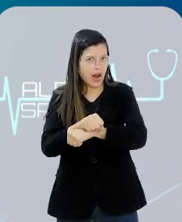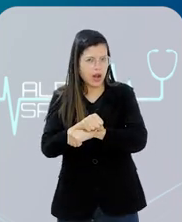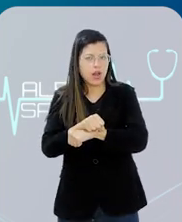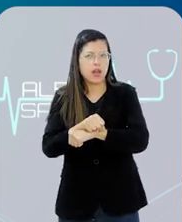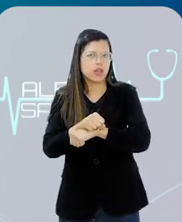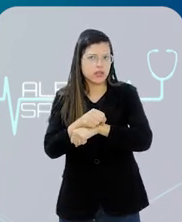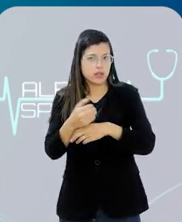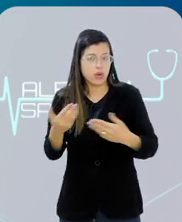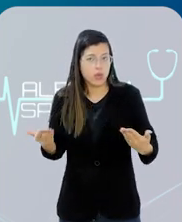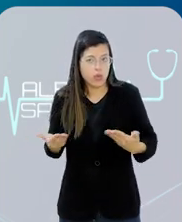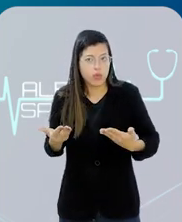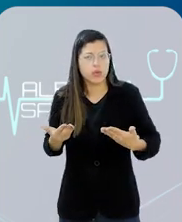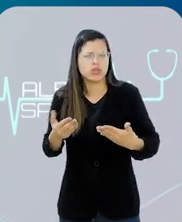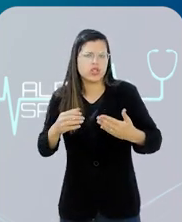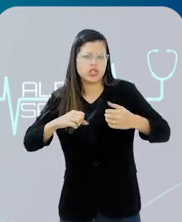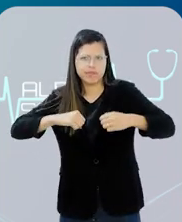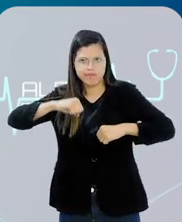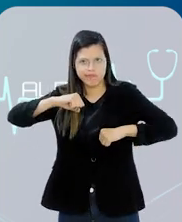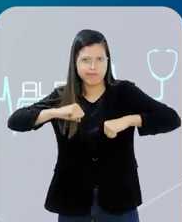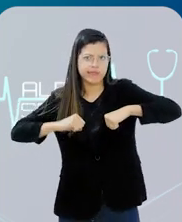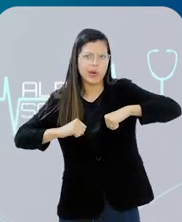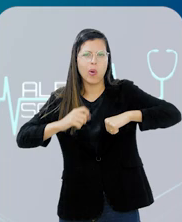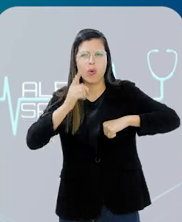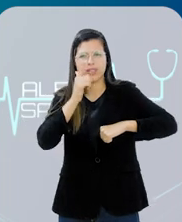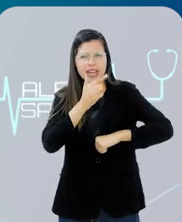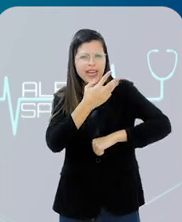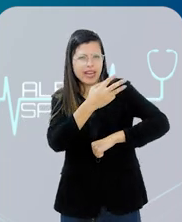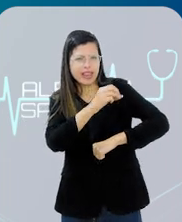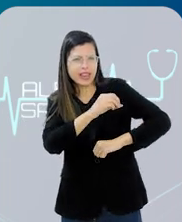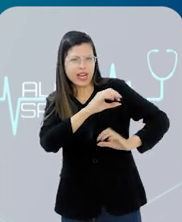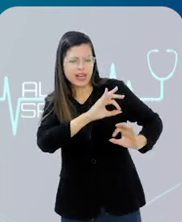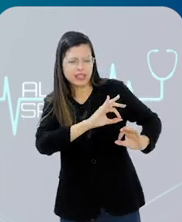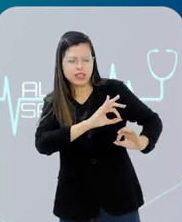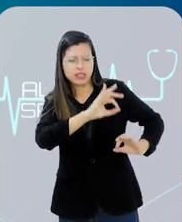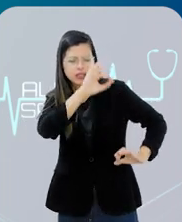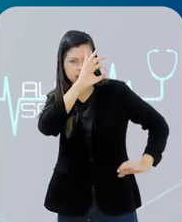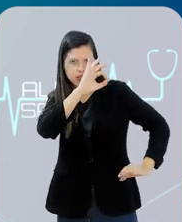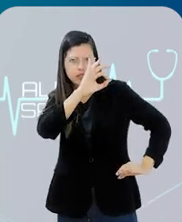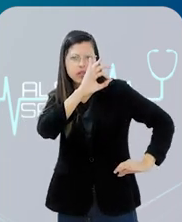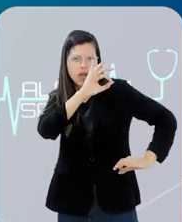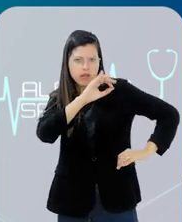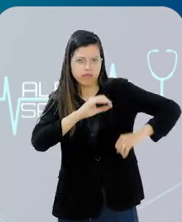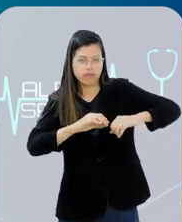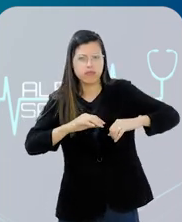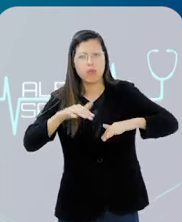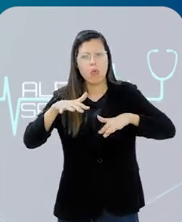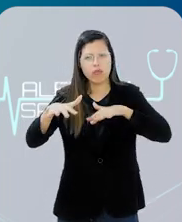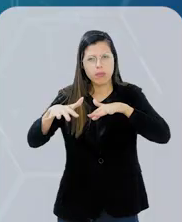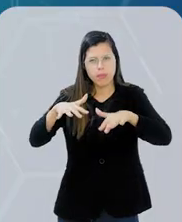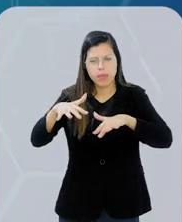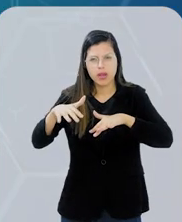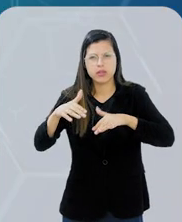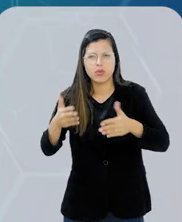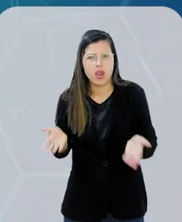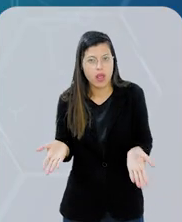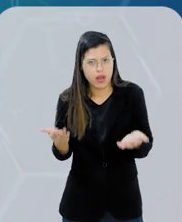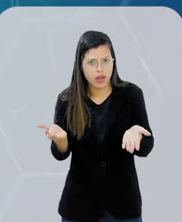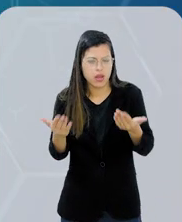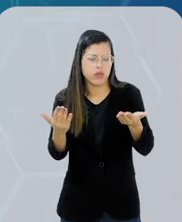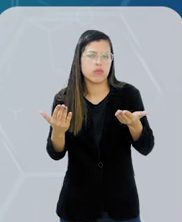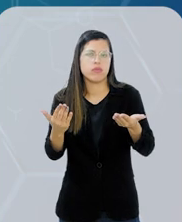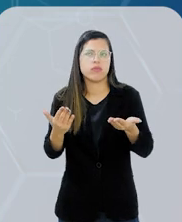uma movimentação um pouquinho maior, levantando 30, 45 graus e movimentos mais suaves com os